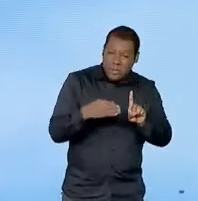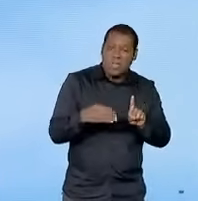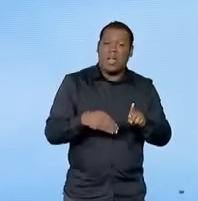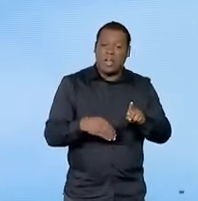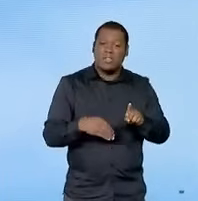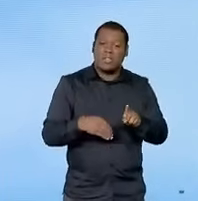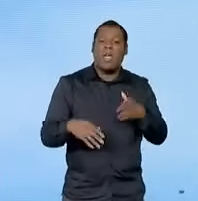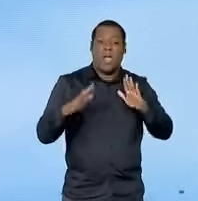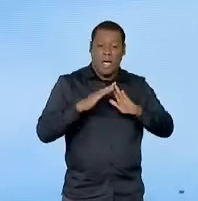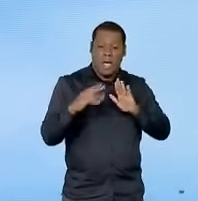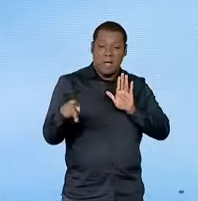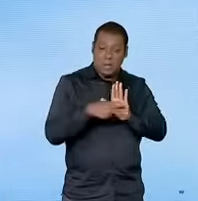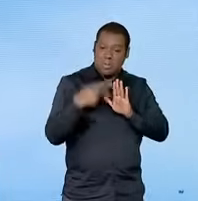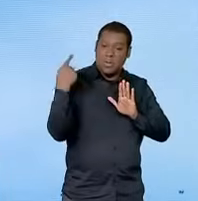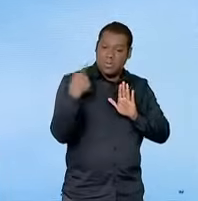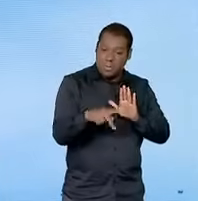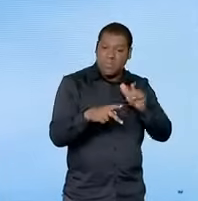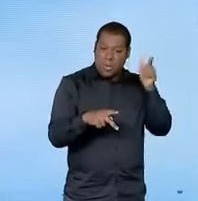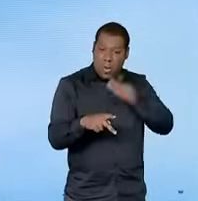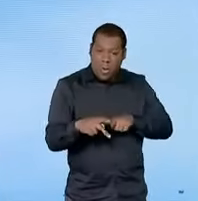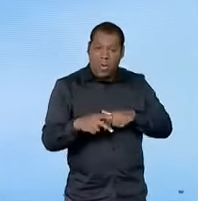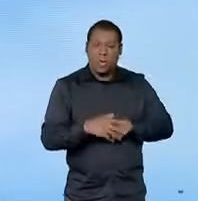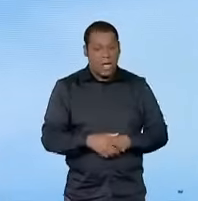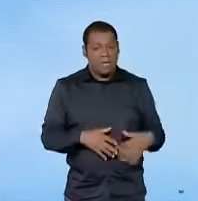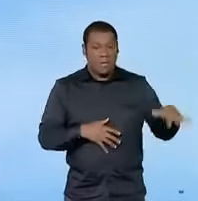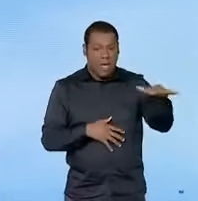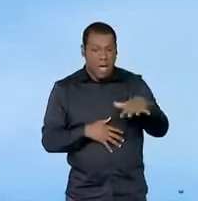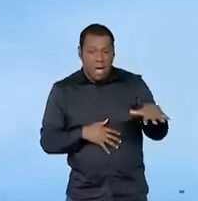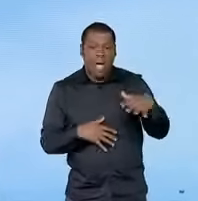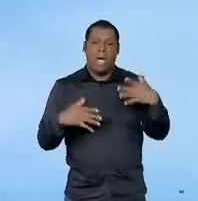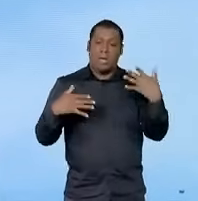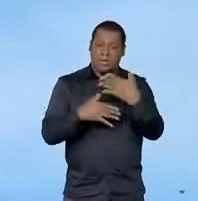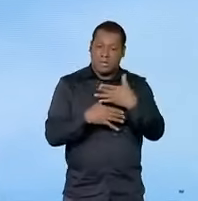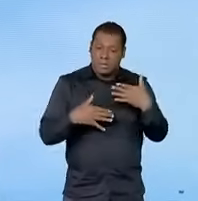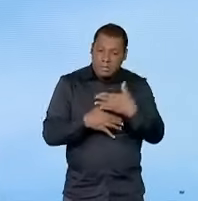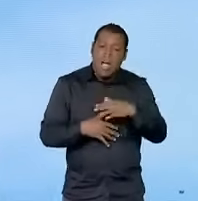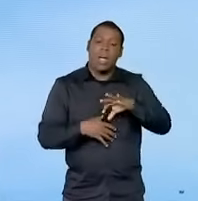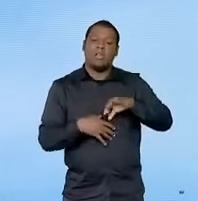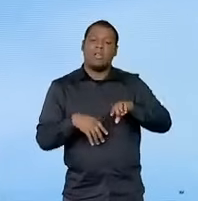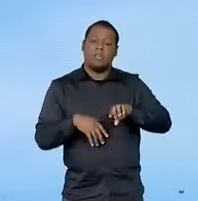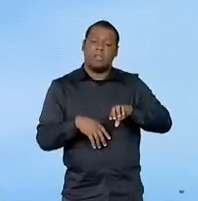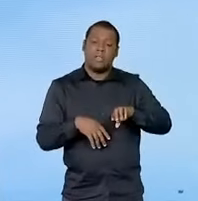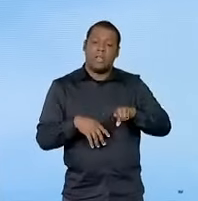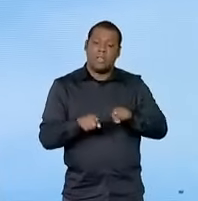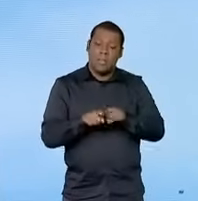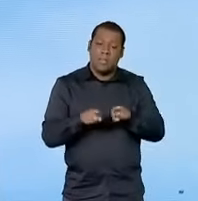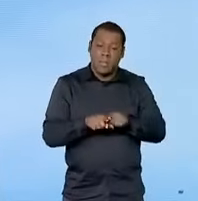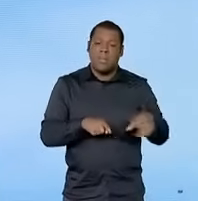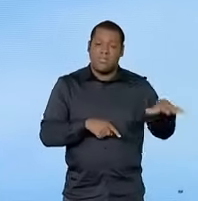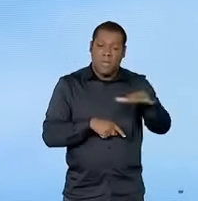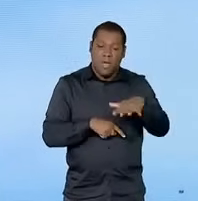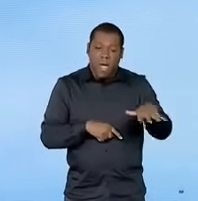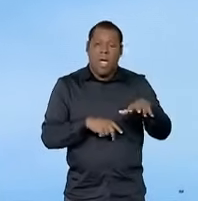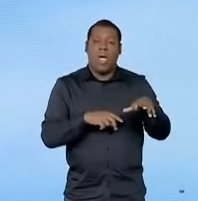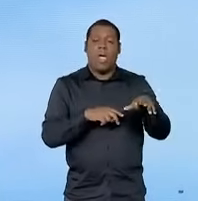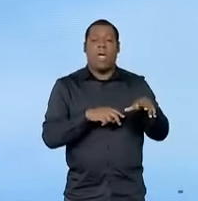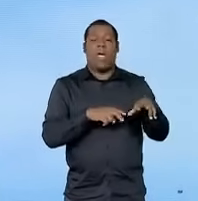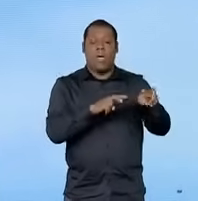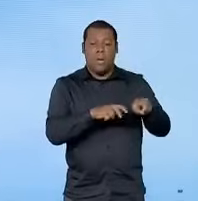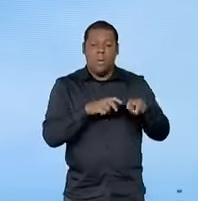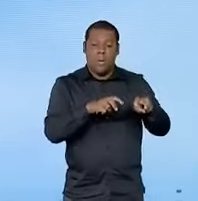áreas rurais. E os resultados desse esforço contínuo de toda a equipe do Ministério das